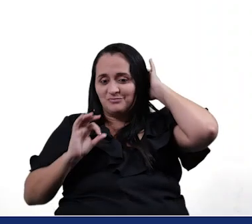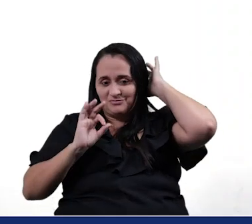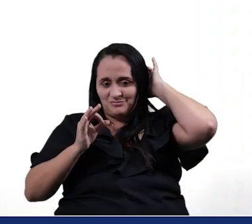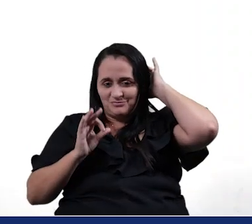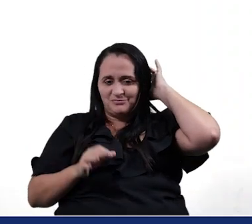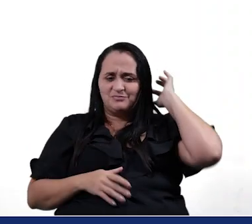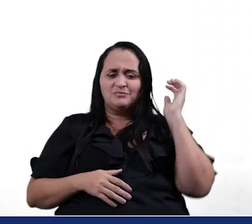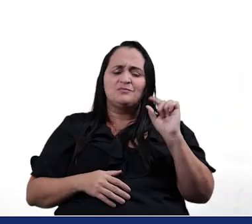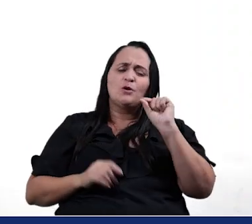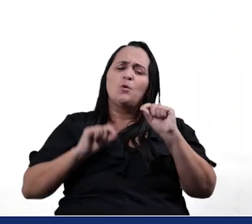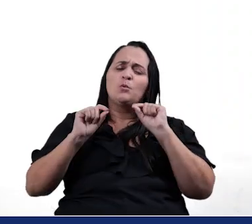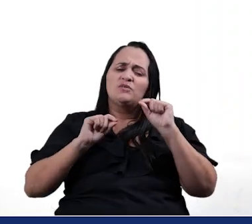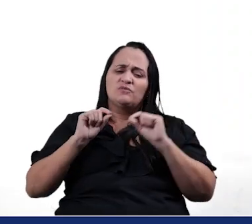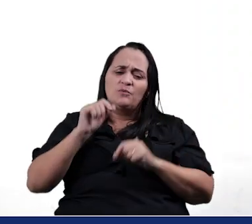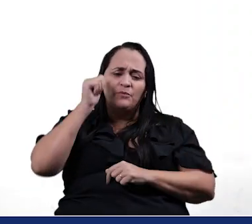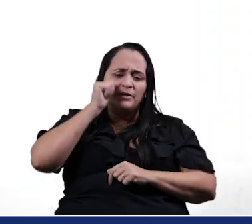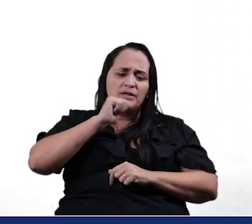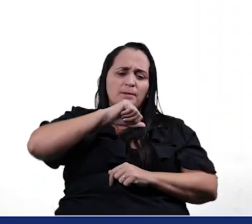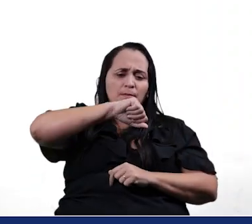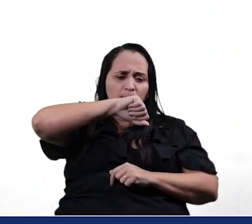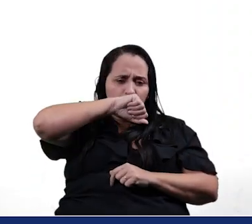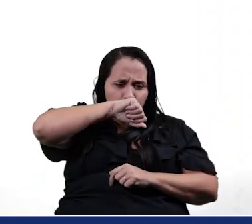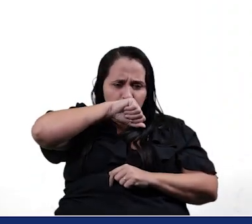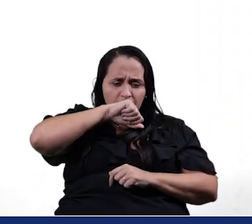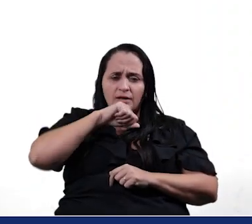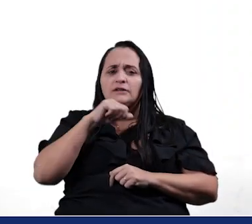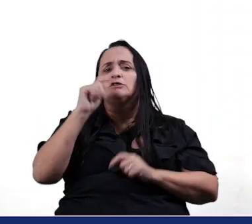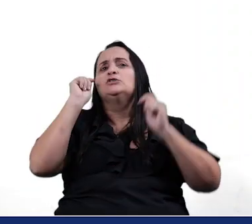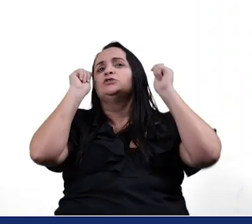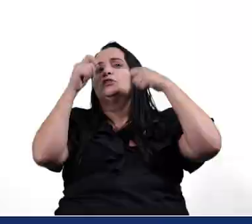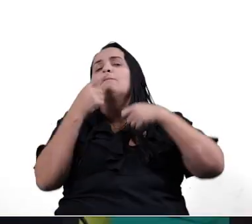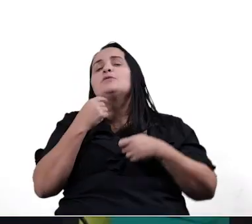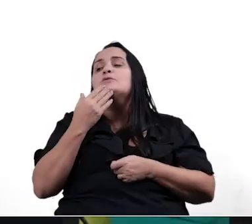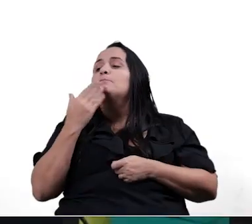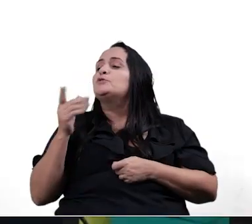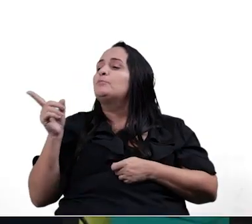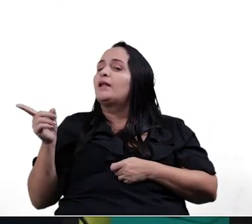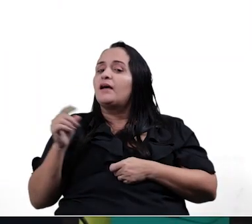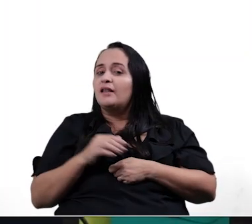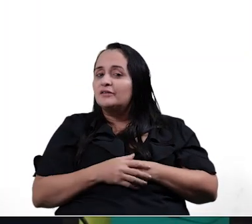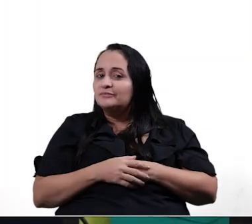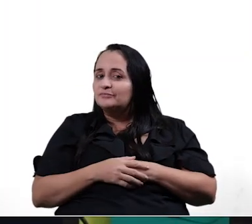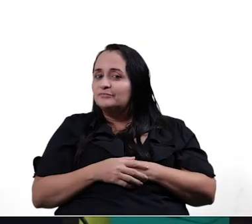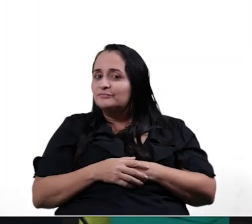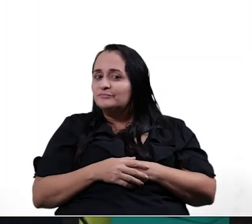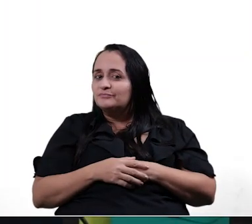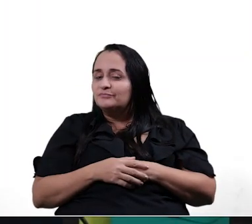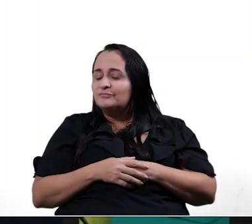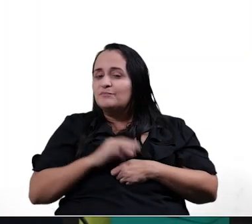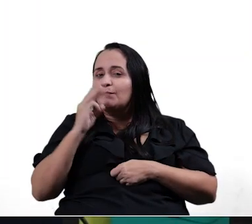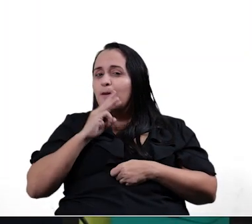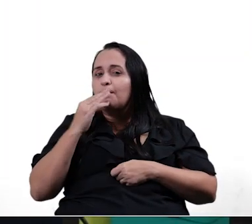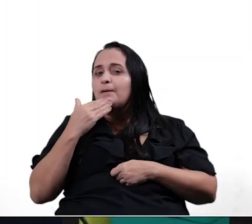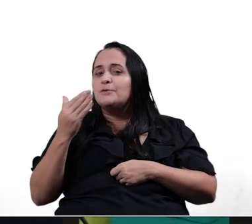que foi que a mamãe de Chapeuzinho pediu para ela? O que foi que a mamãe do Chapeuzinho pediu para ela